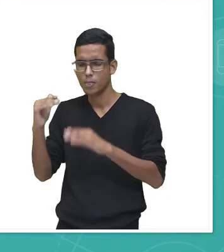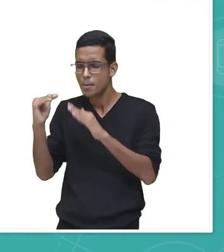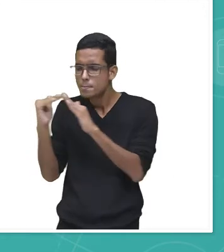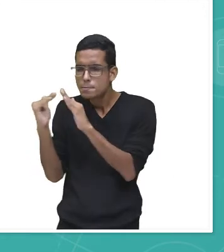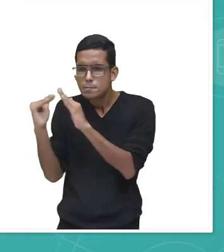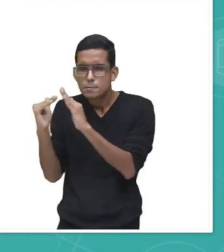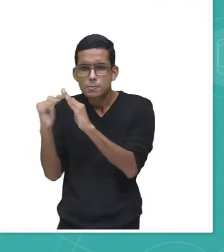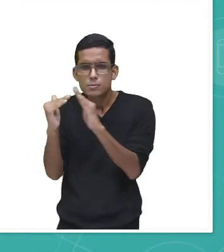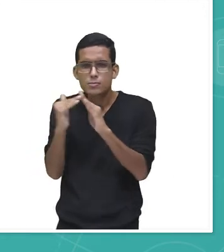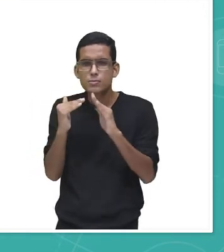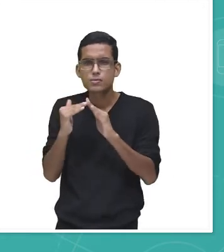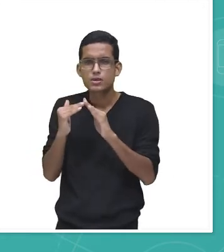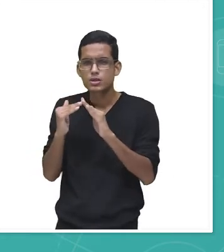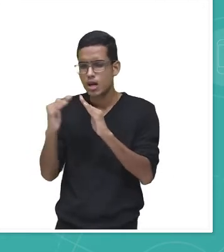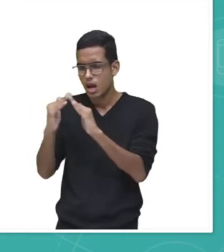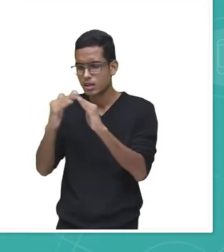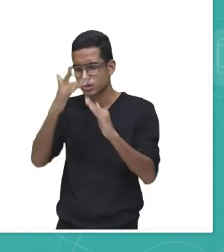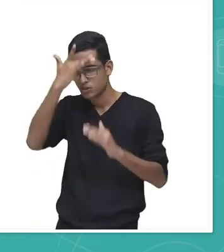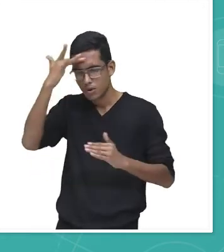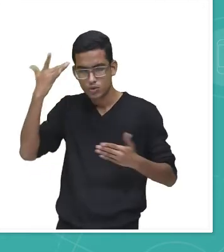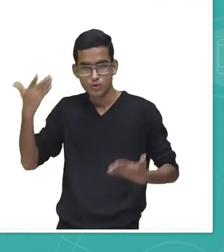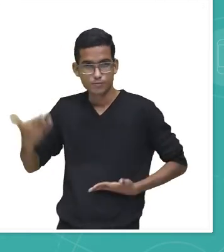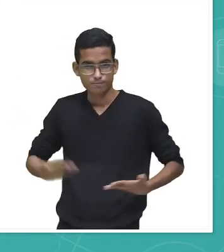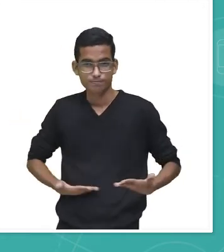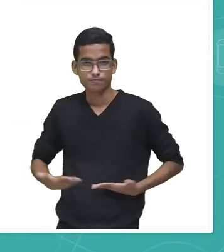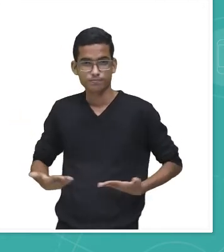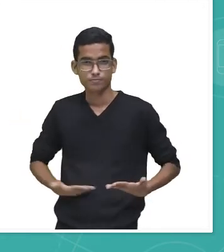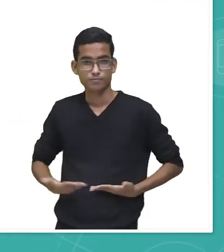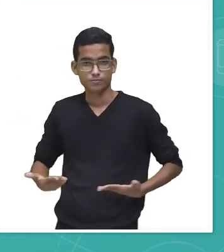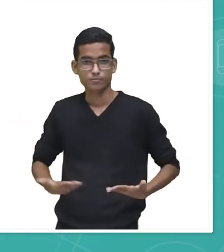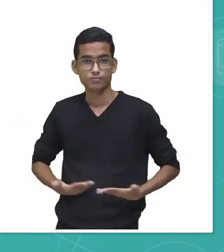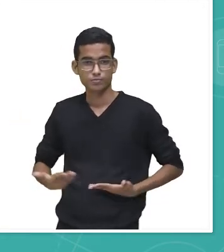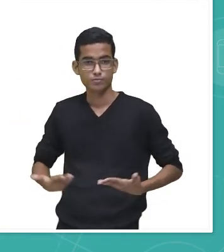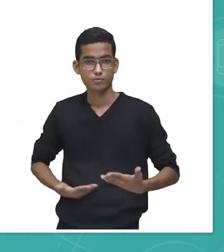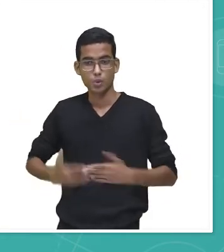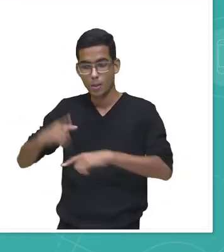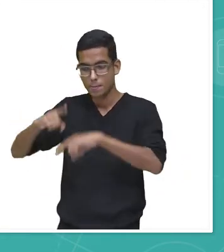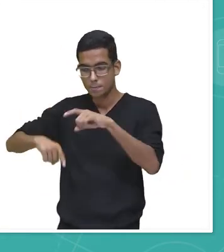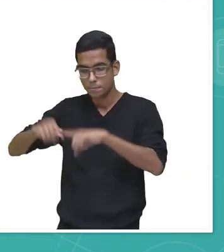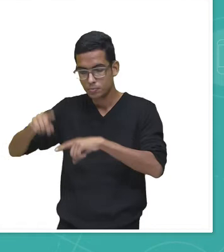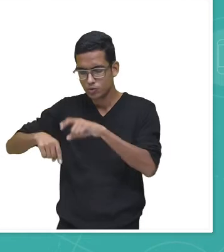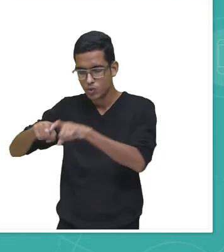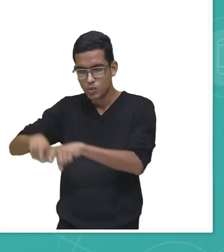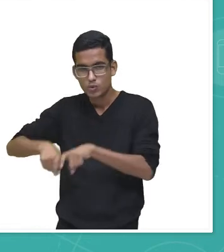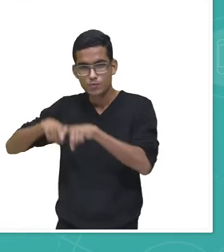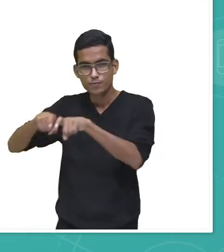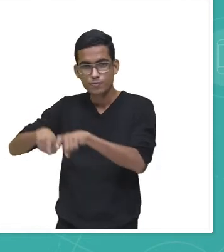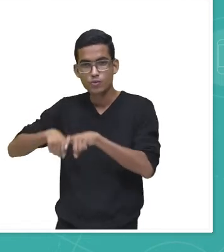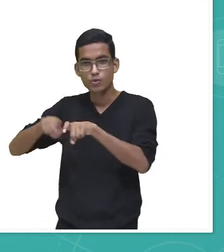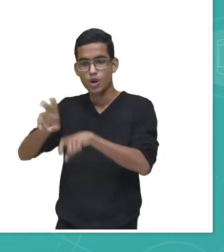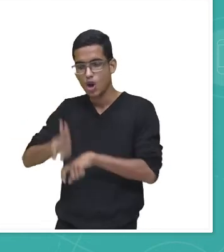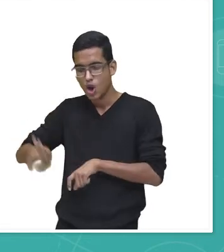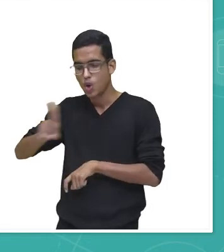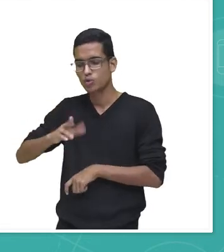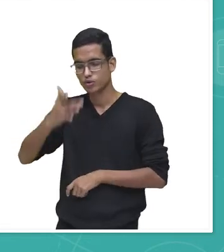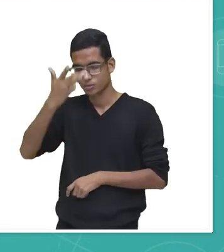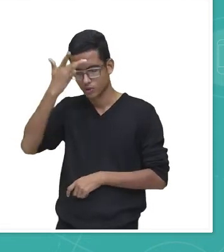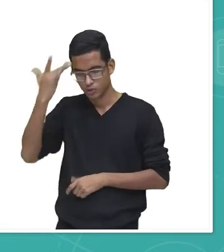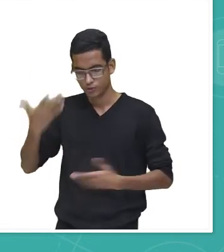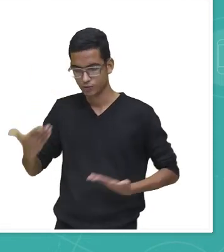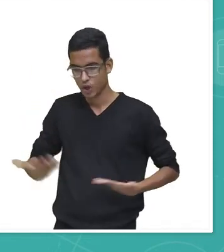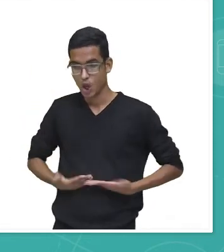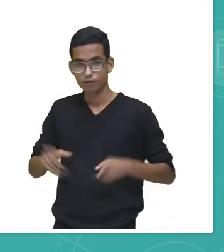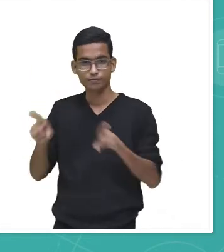servos camponeses, tá bom? Então aqui, ó, os produtos retirados dessas terras eram de uso tanto dos servos quanto dos senhores comunais.